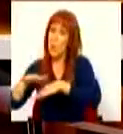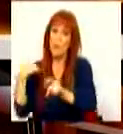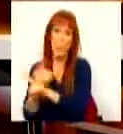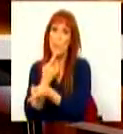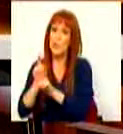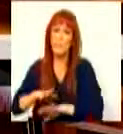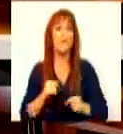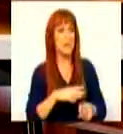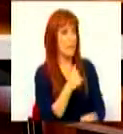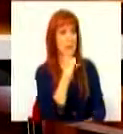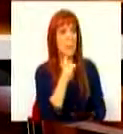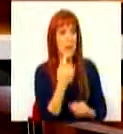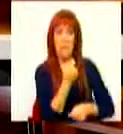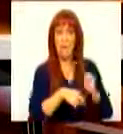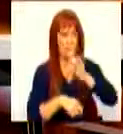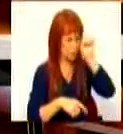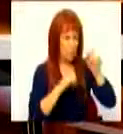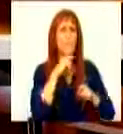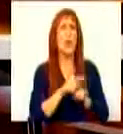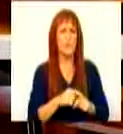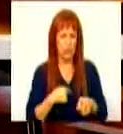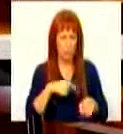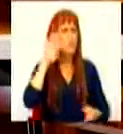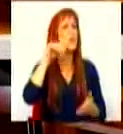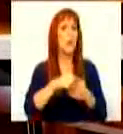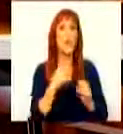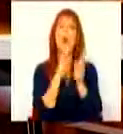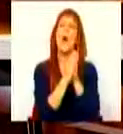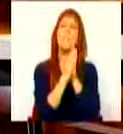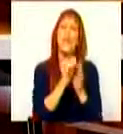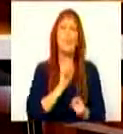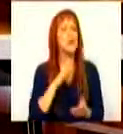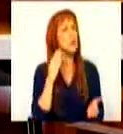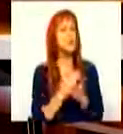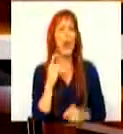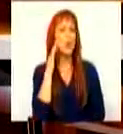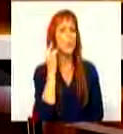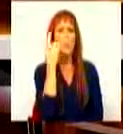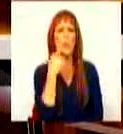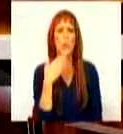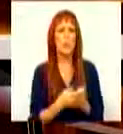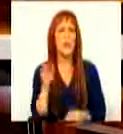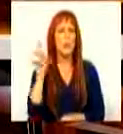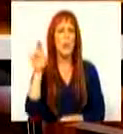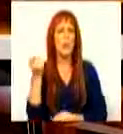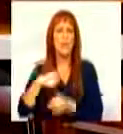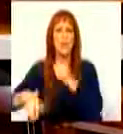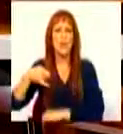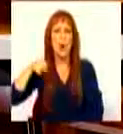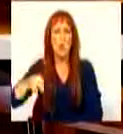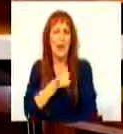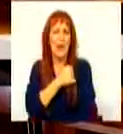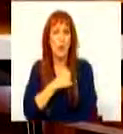recomprar, mas as que ainda não foram, pode haver soluções e é esse o meu apelo. Eu dou apenas um número, o Novo Banco vendeu quase 9 mil